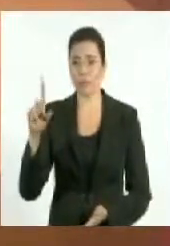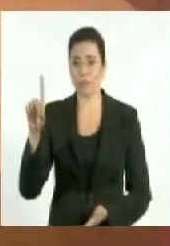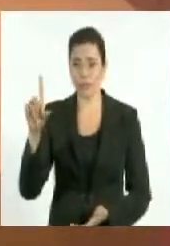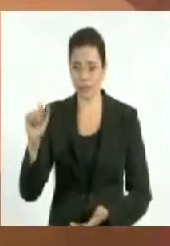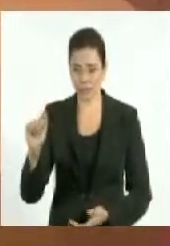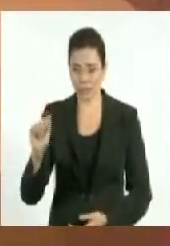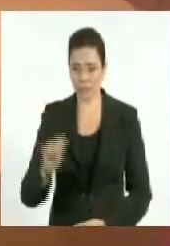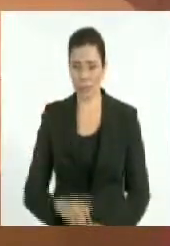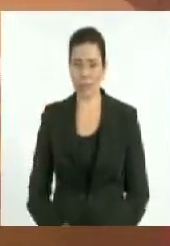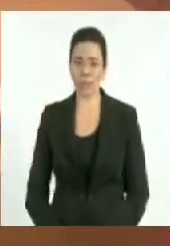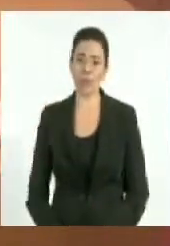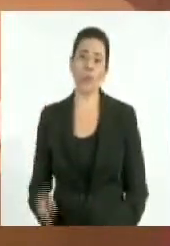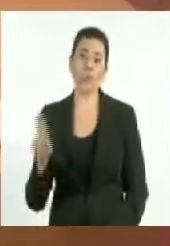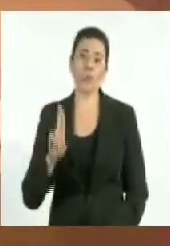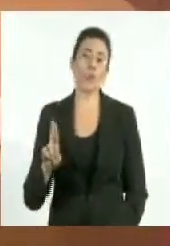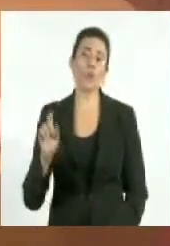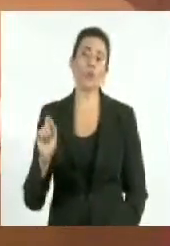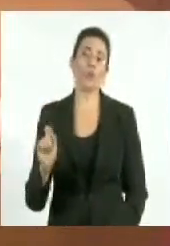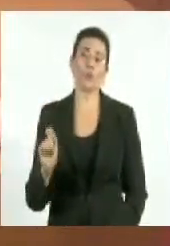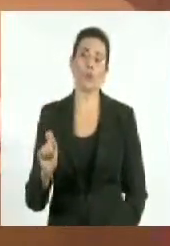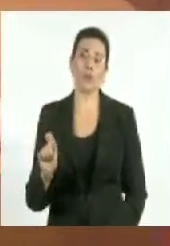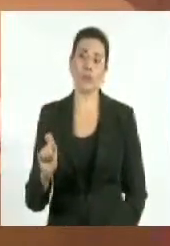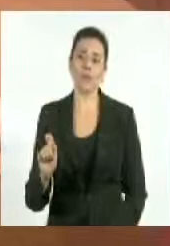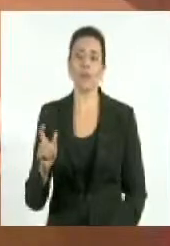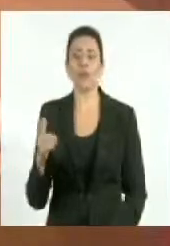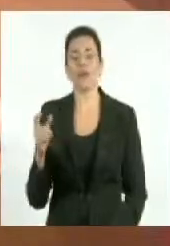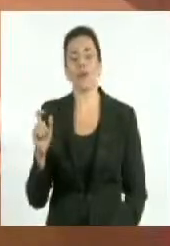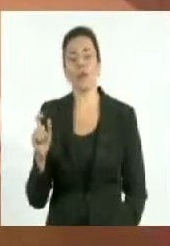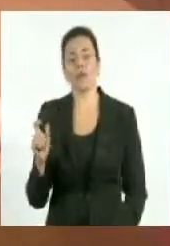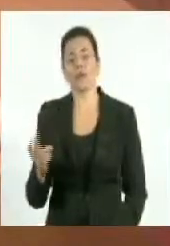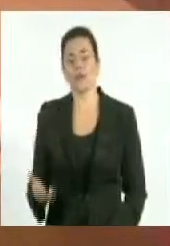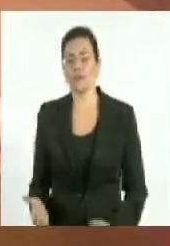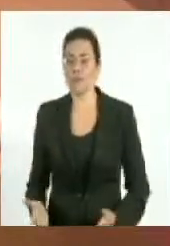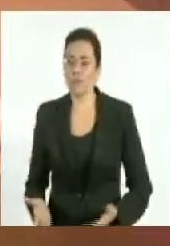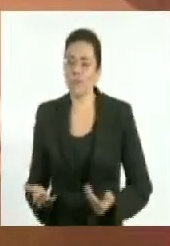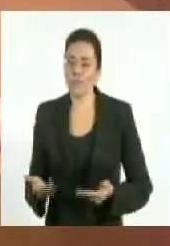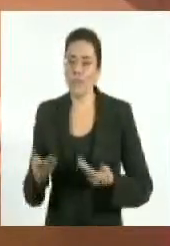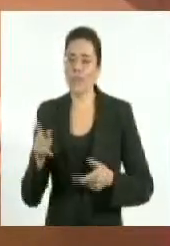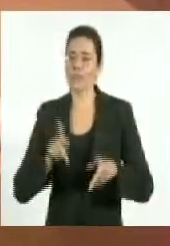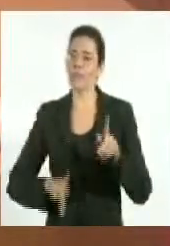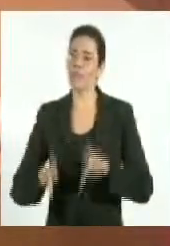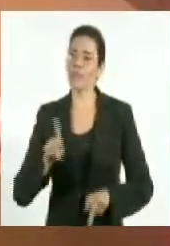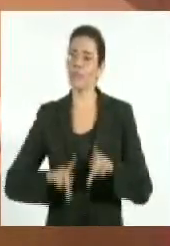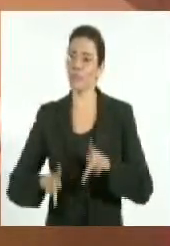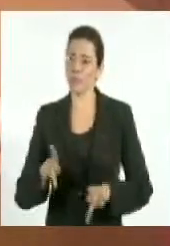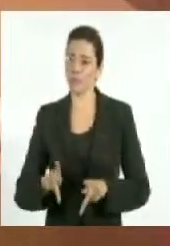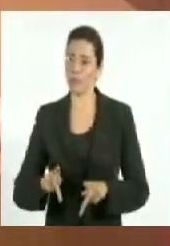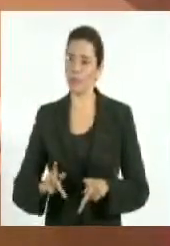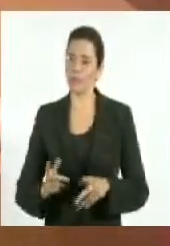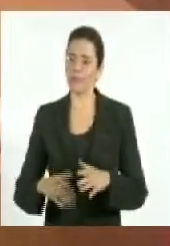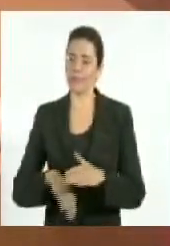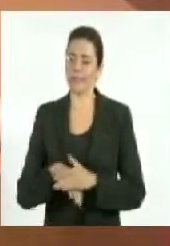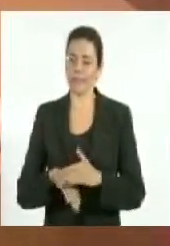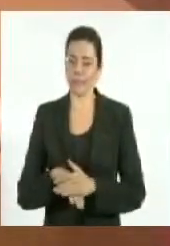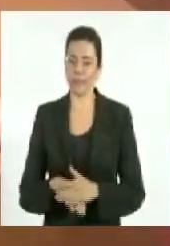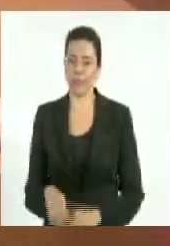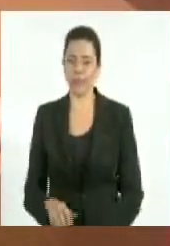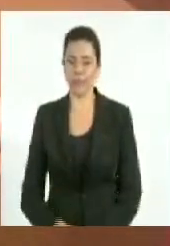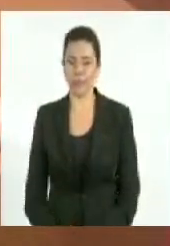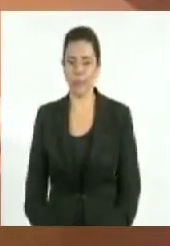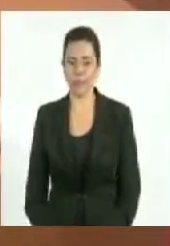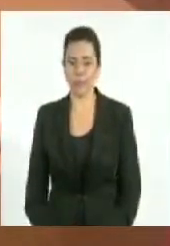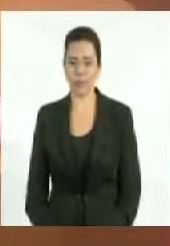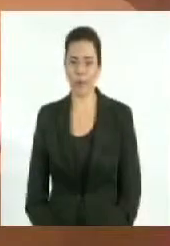da força popular do futebol para ter uma base de dados e depois a ajuda não veio. Eu